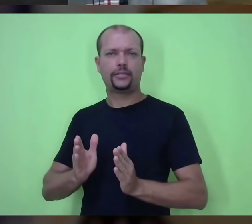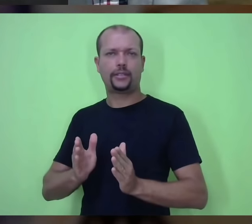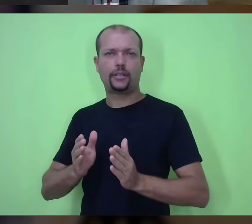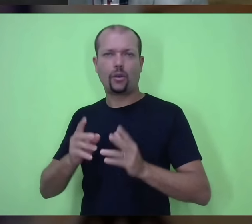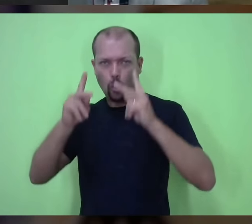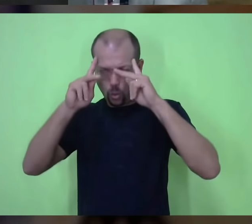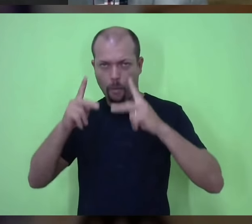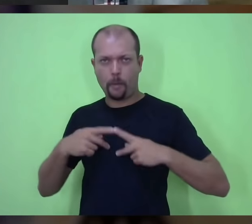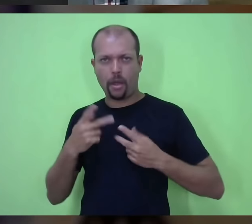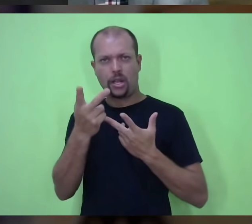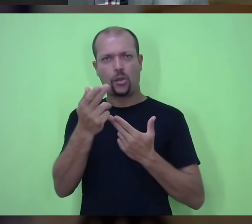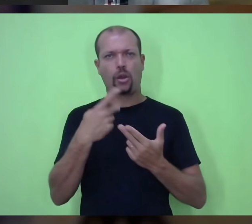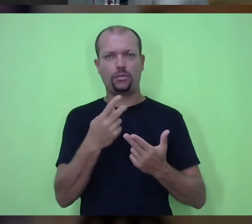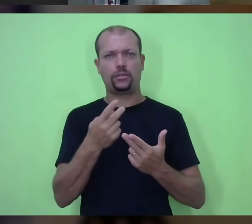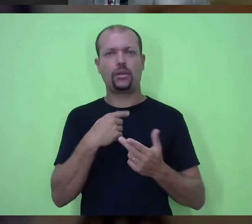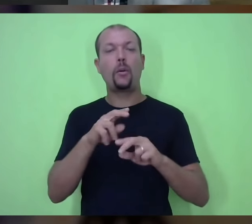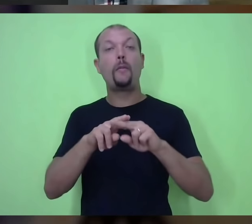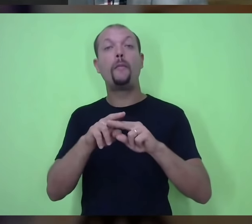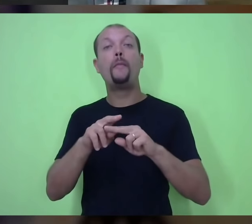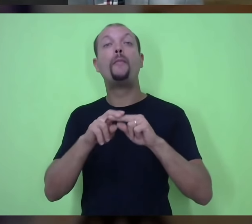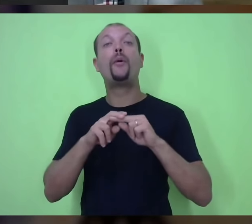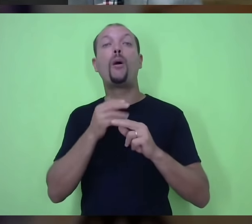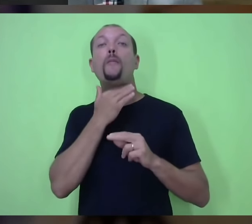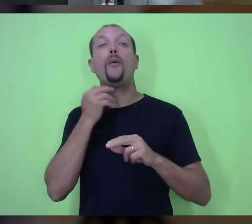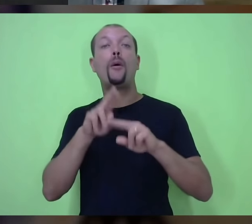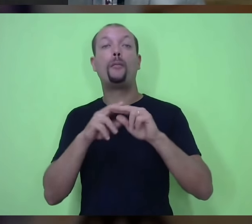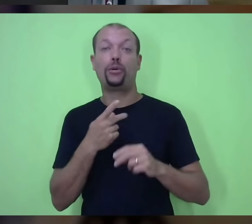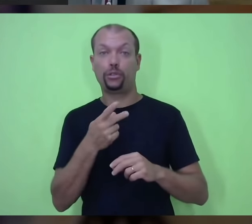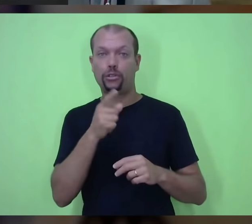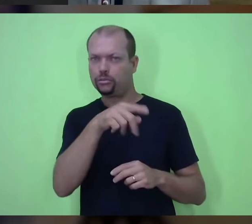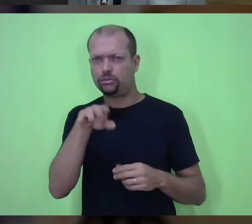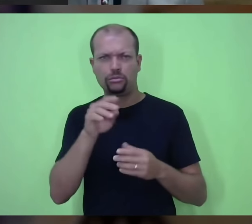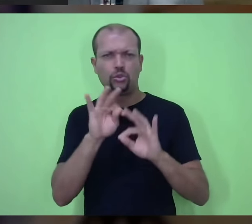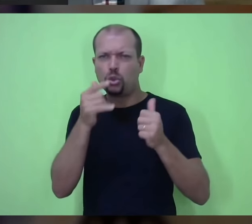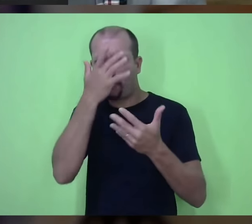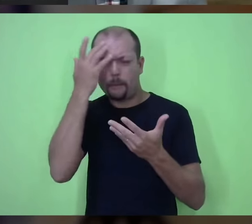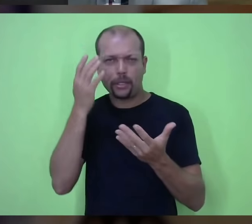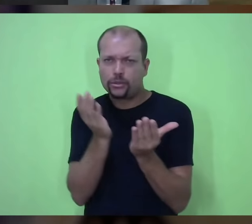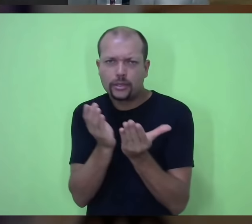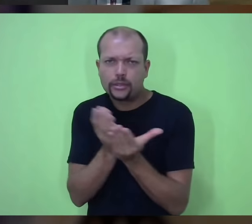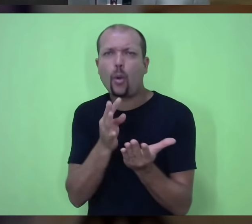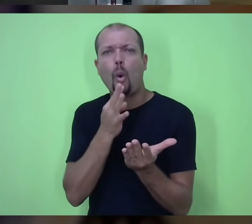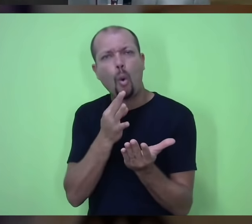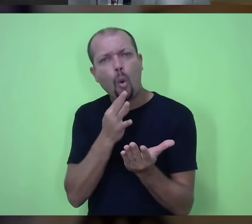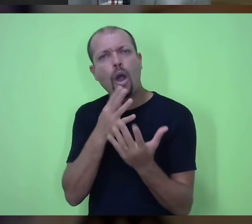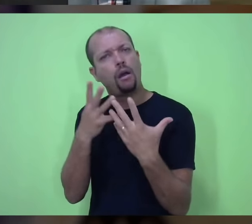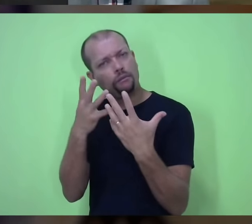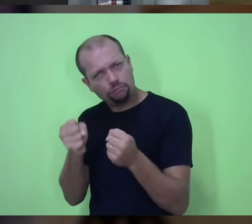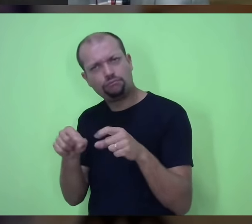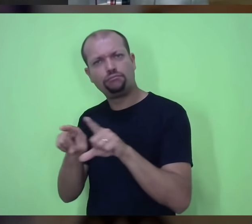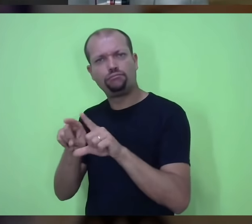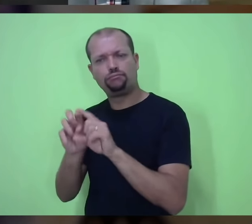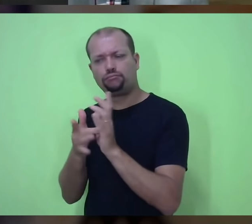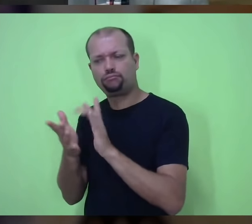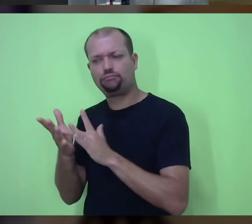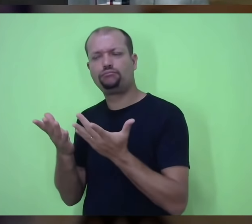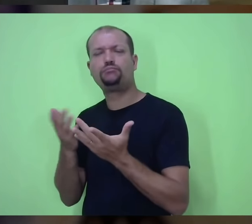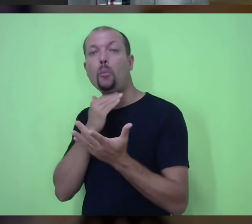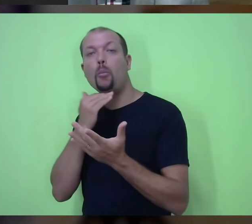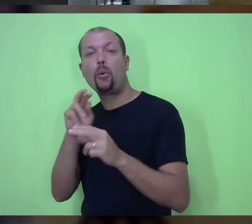tornou um de nós para morrer em nosso lugar. Essa é uma verdade que todo mundo conhece, todo cristão aceita